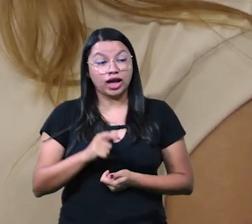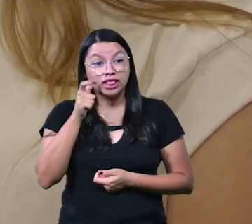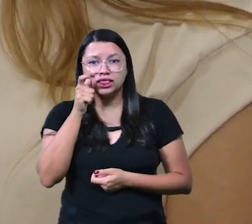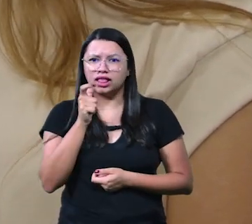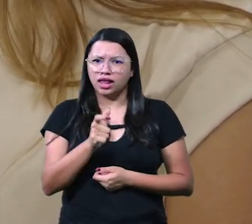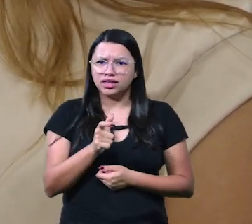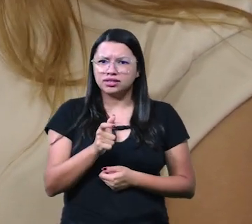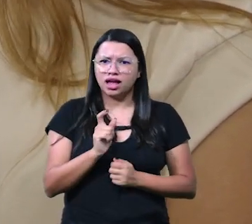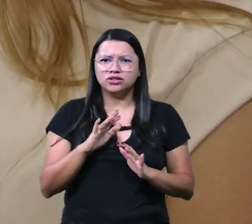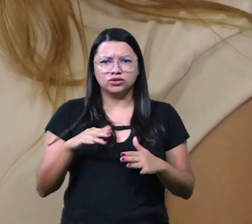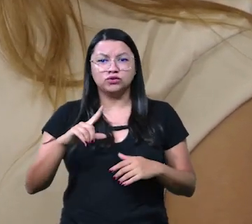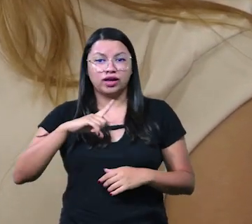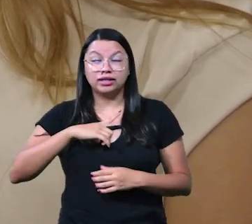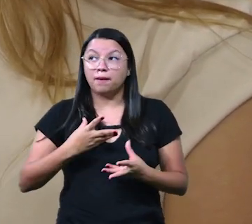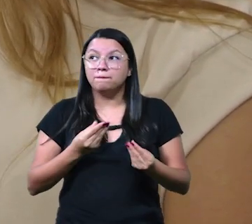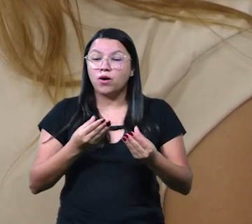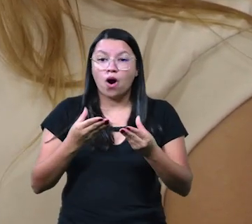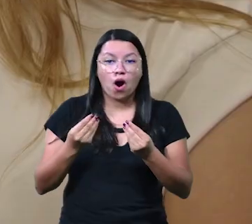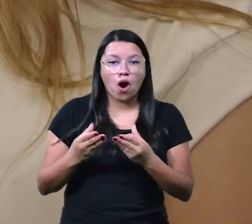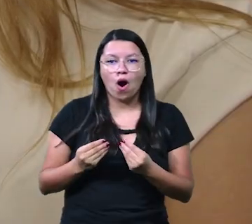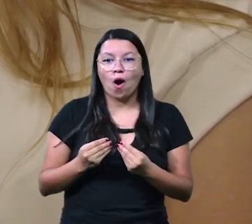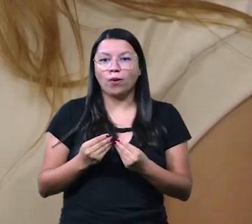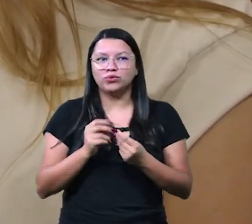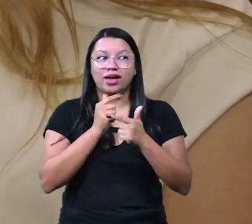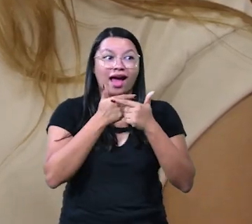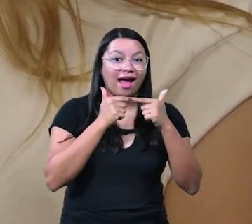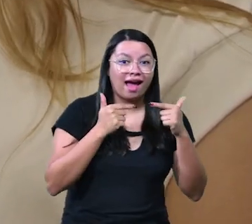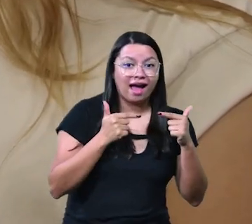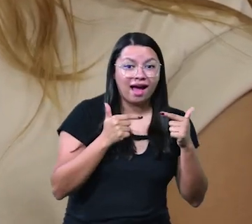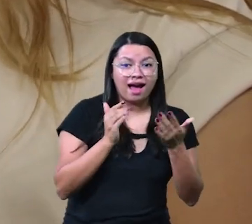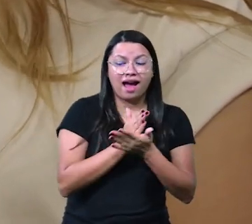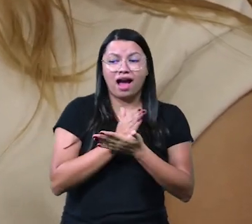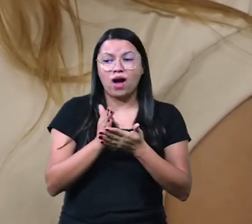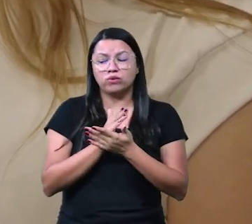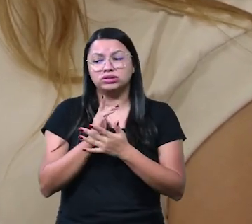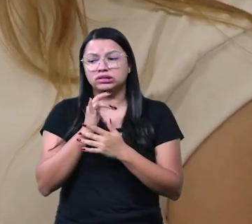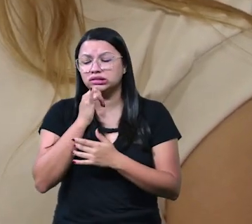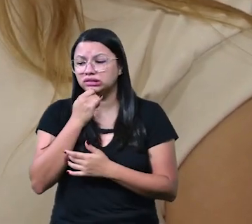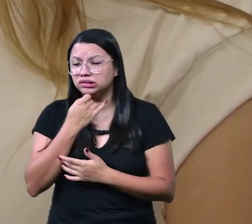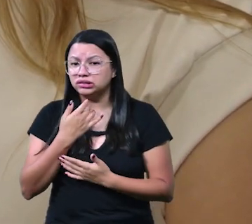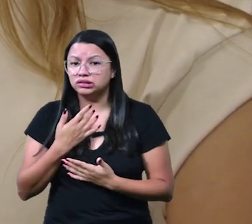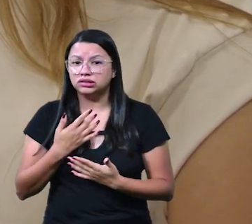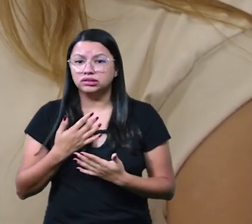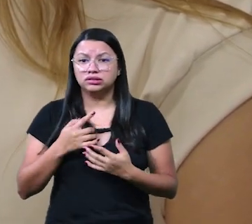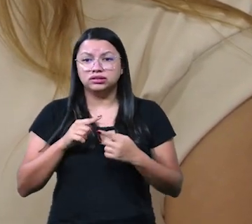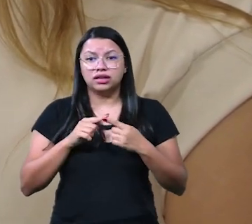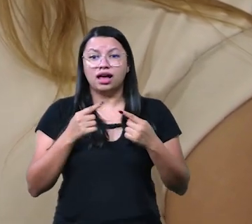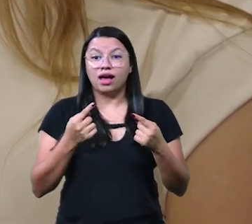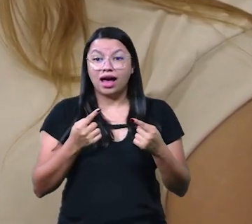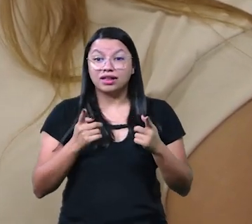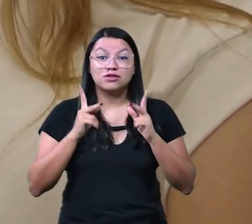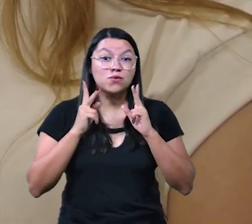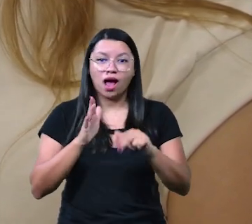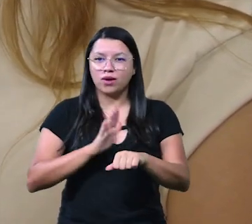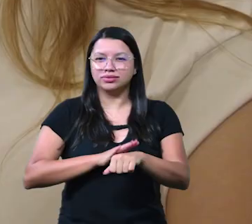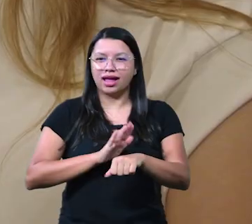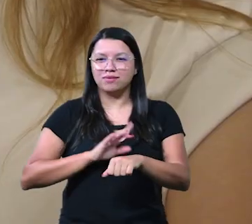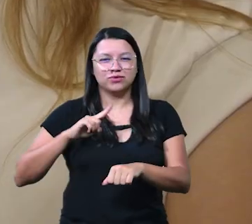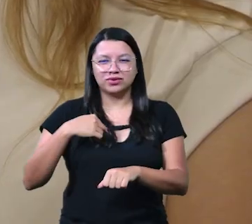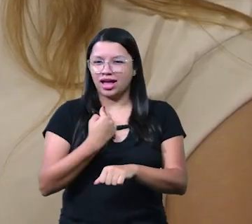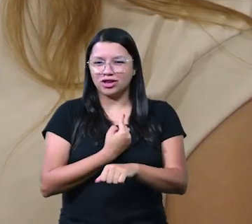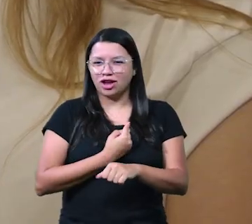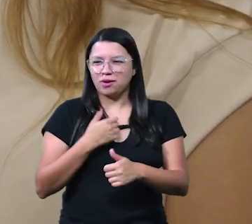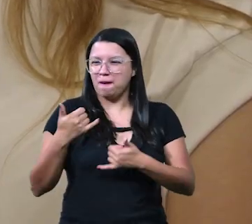interessante. Então, vão ter muitos episódios engraçados, alguns trágicos, né? Mas, assim, ao mesmo tempo, a gente vai estar